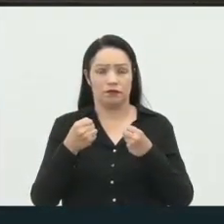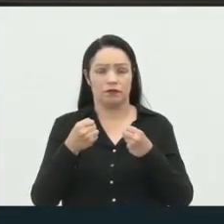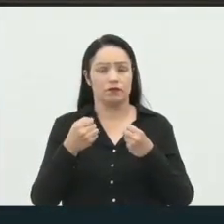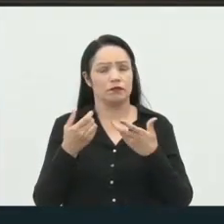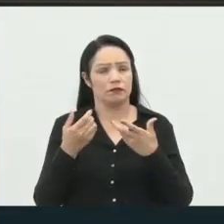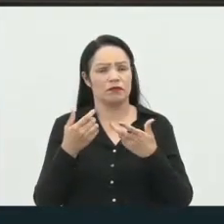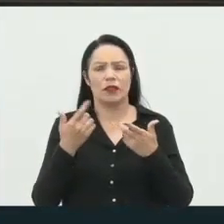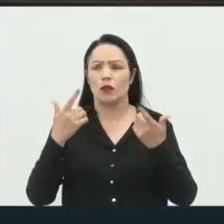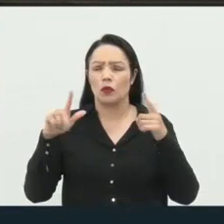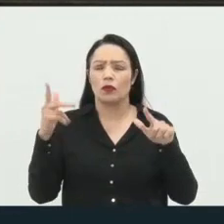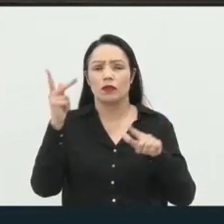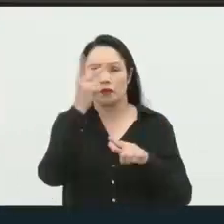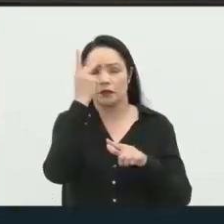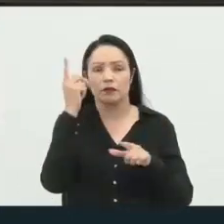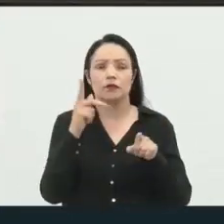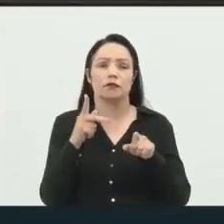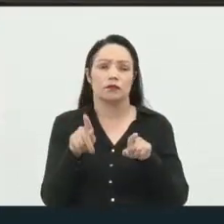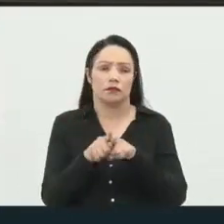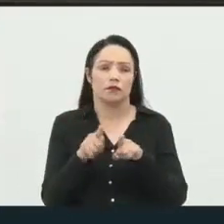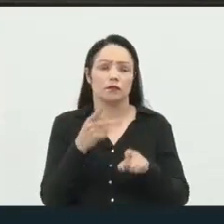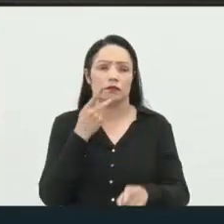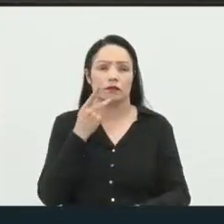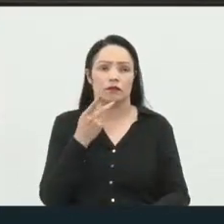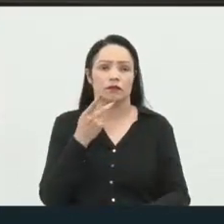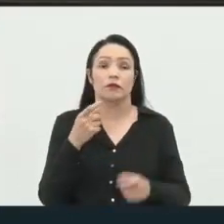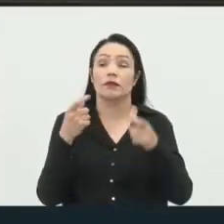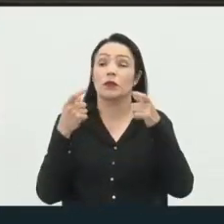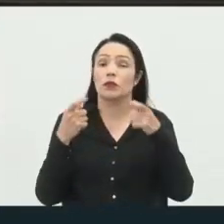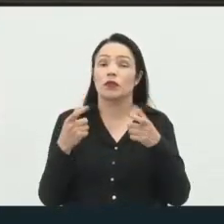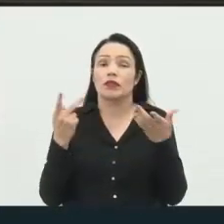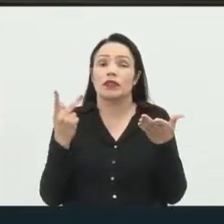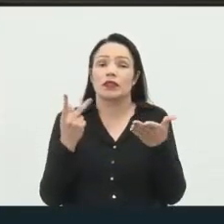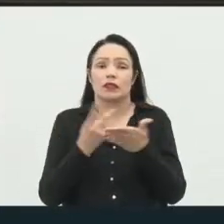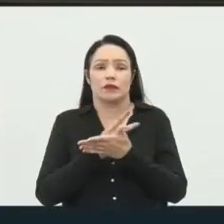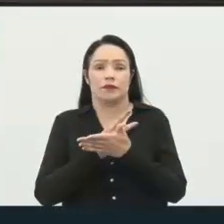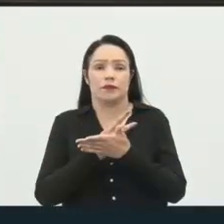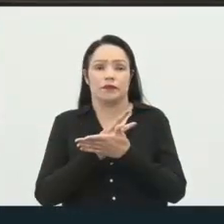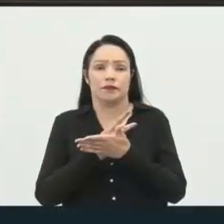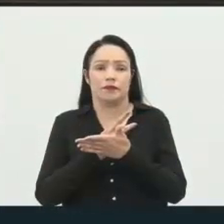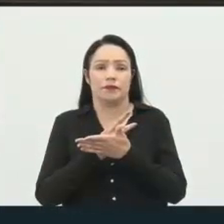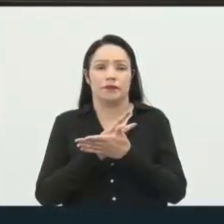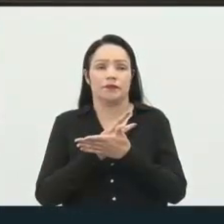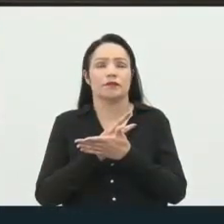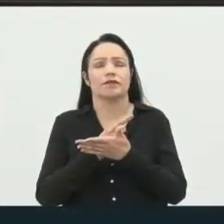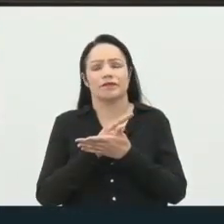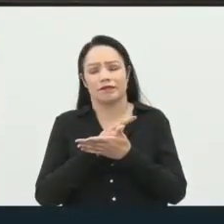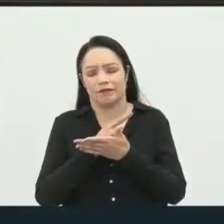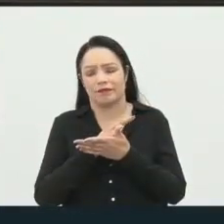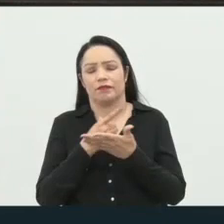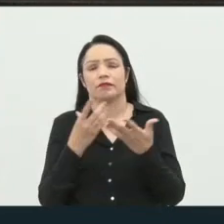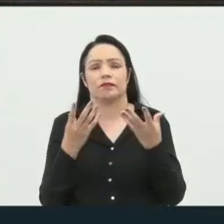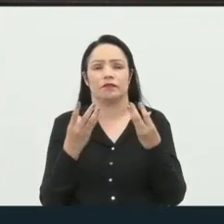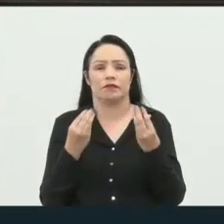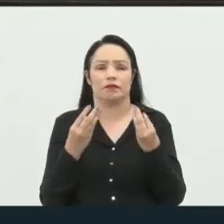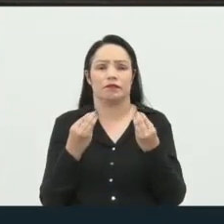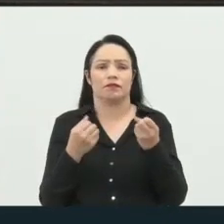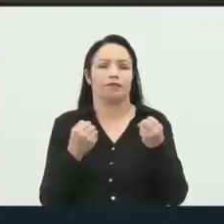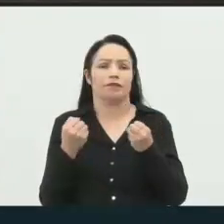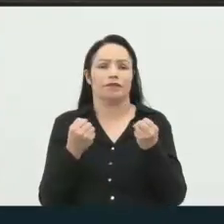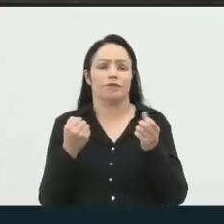outras pessoas ele está no lugar errado ou seja está acontecendo Vários acidentes também